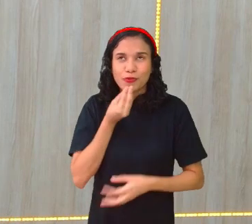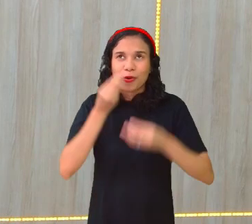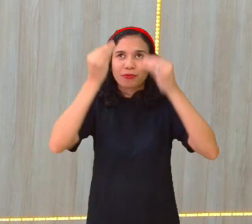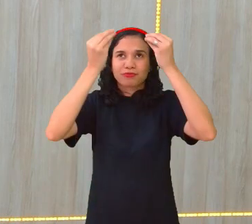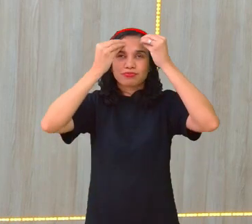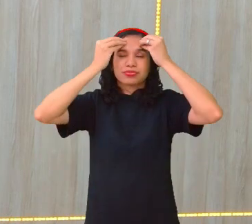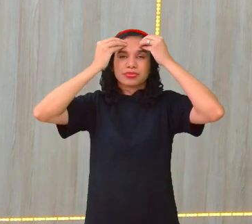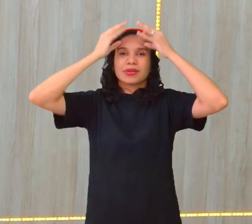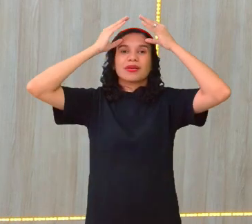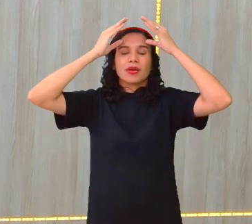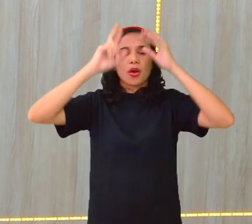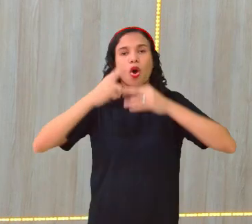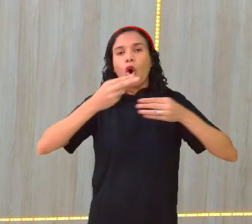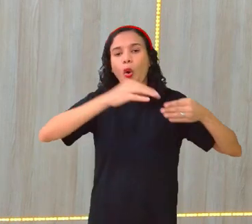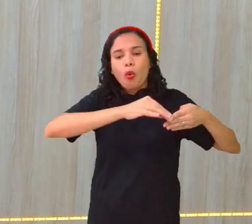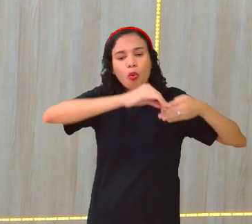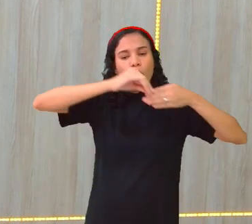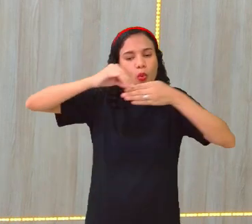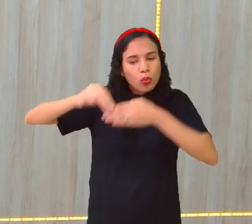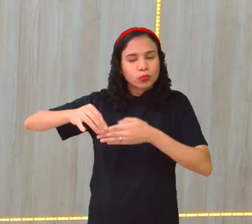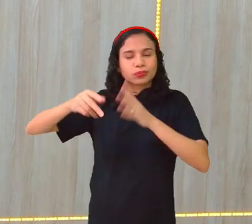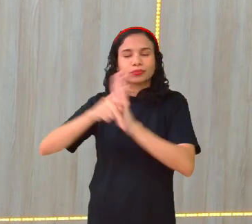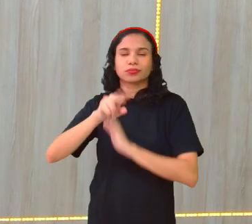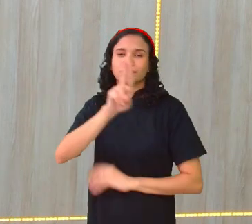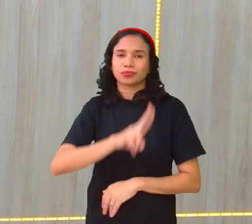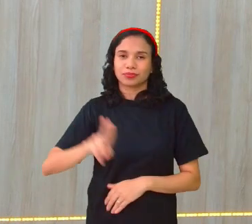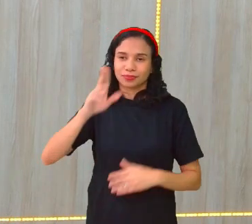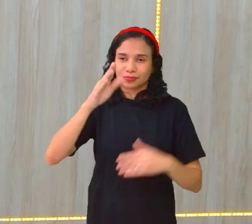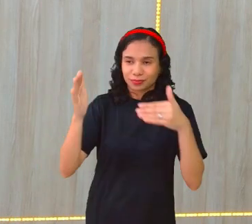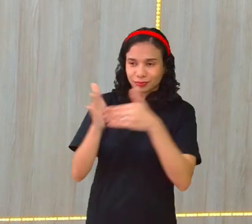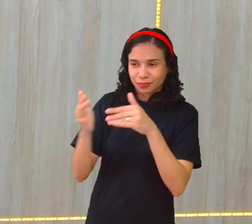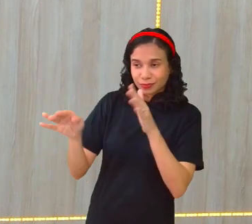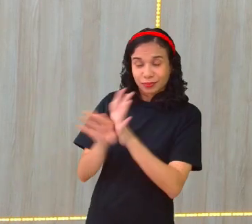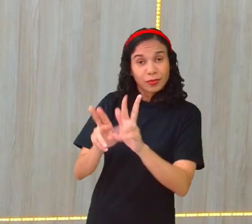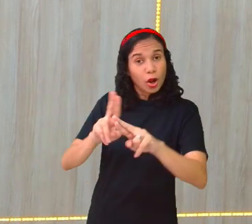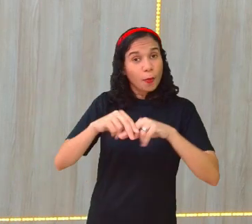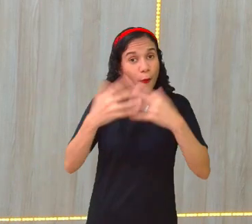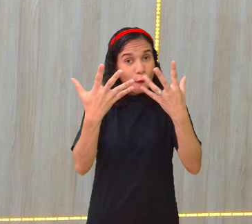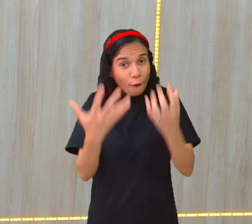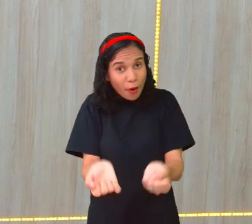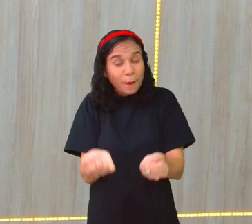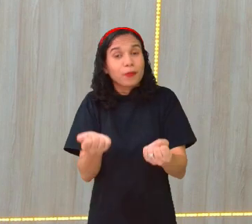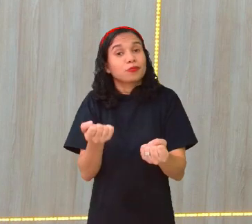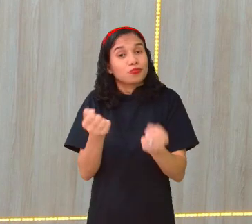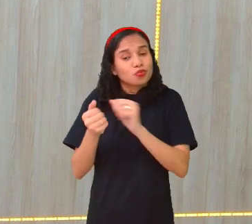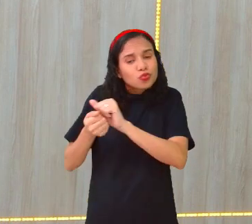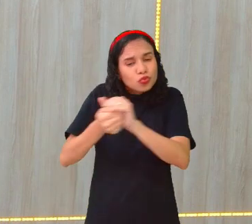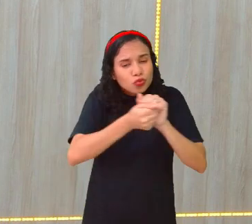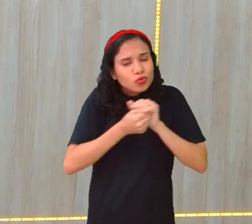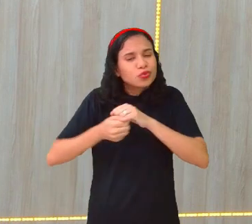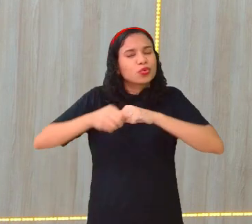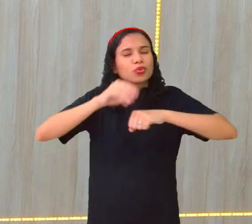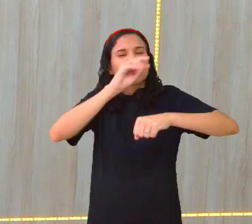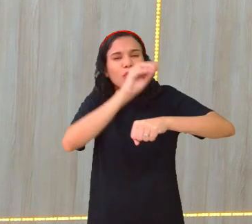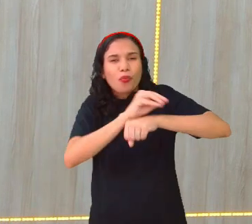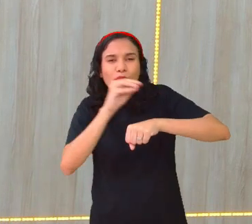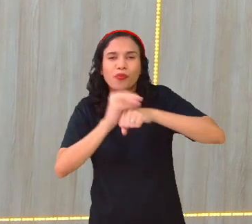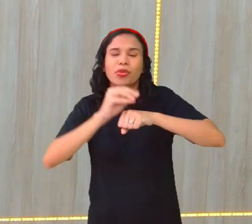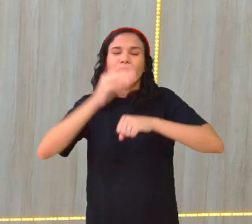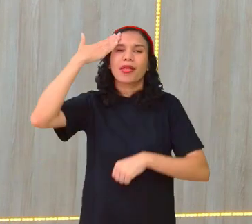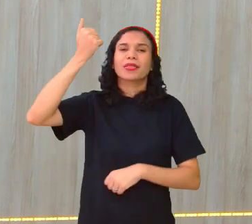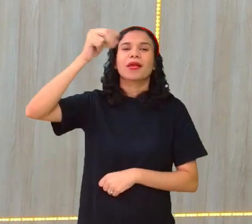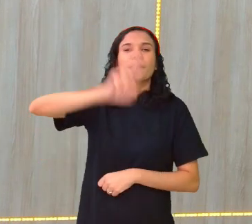o transporte que você utiliza para chegar até esse local. Então, vamos cuidar, vamos saber